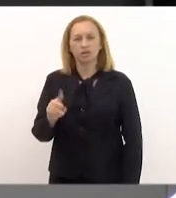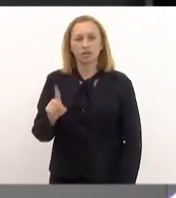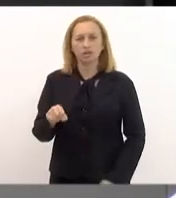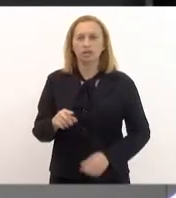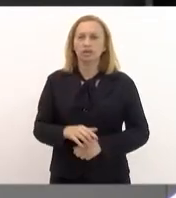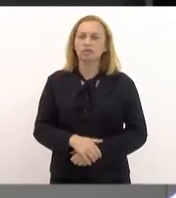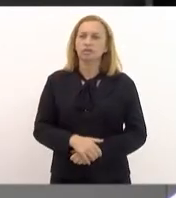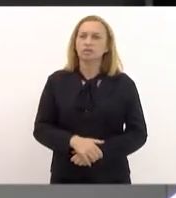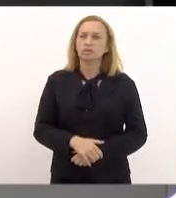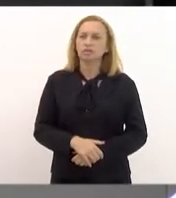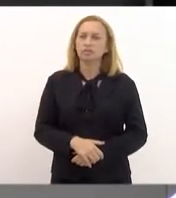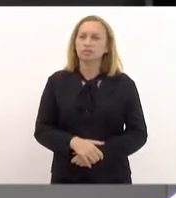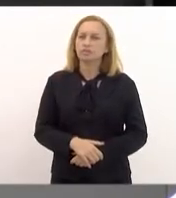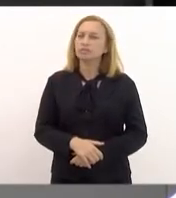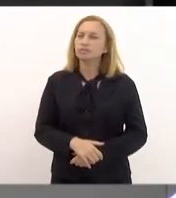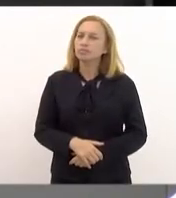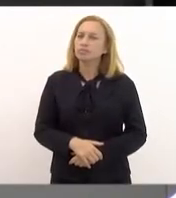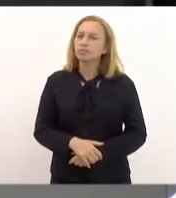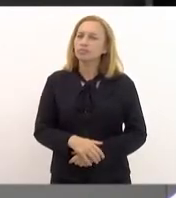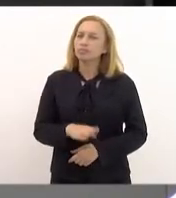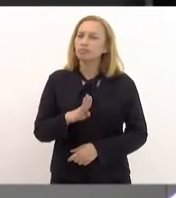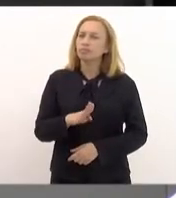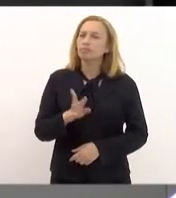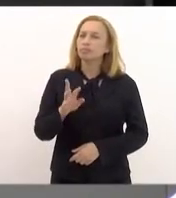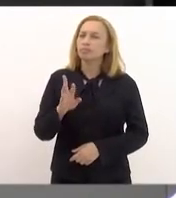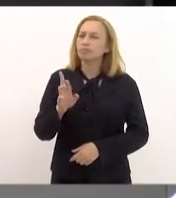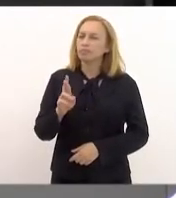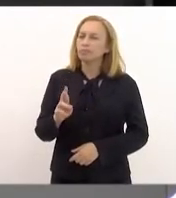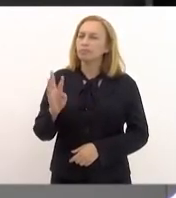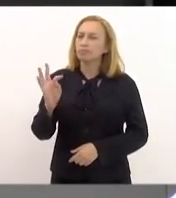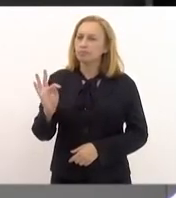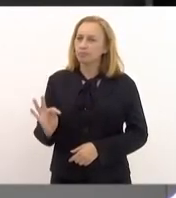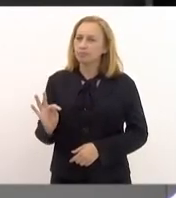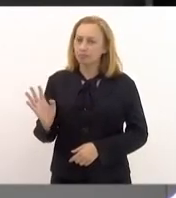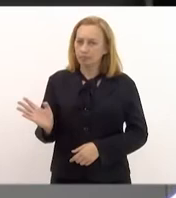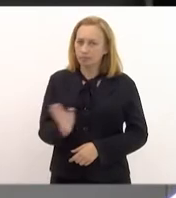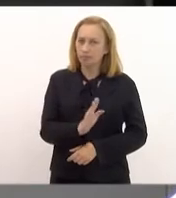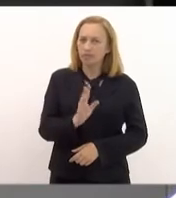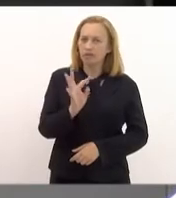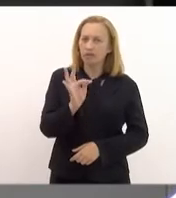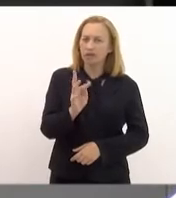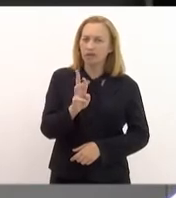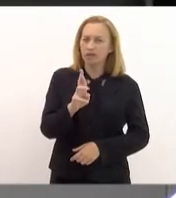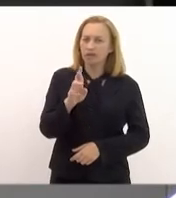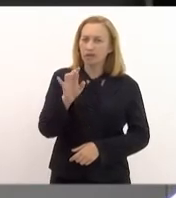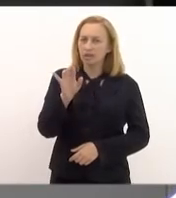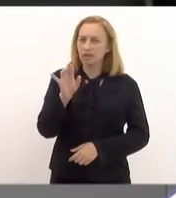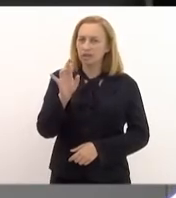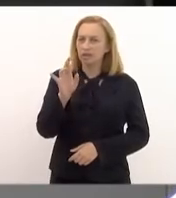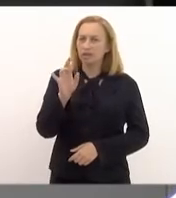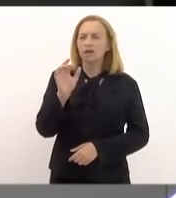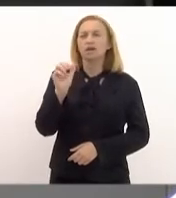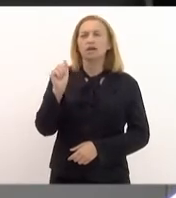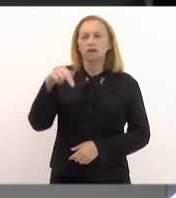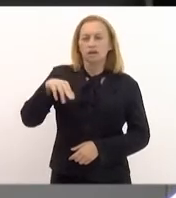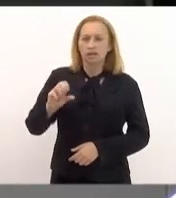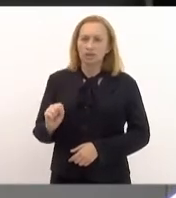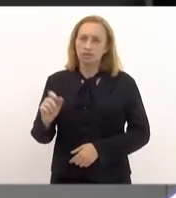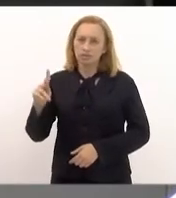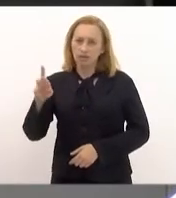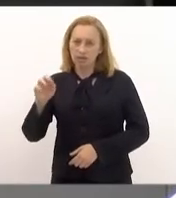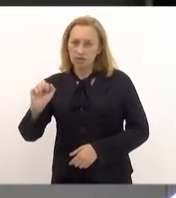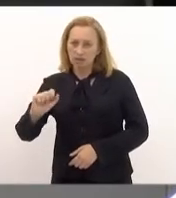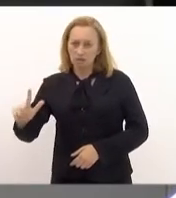Então é isso. Sobre o BRT Transbrasil, é lógico, né? Ele não é só o município que